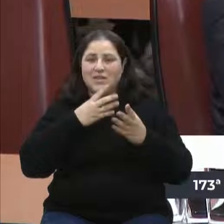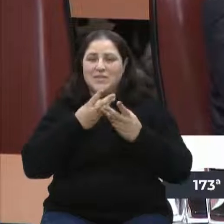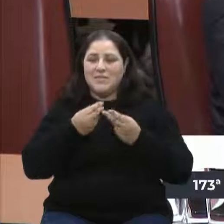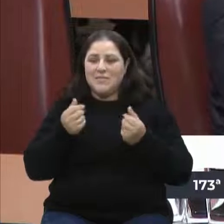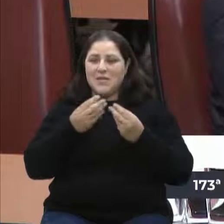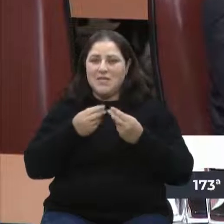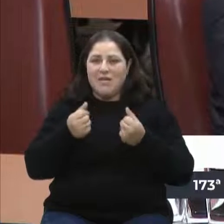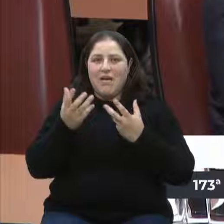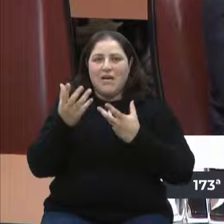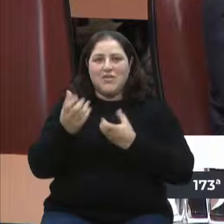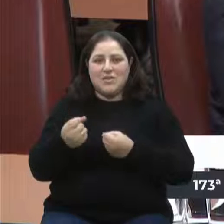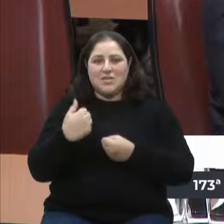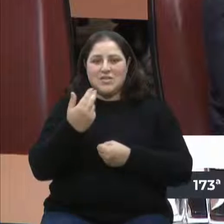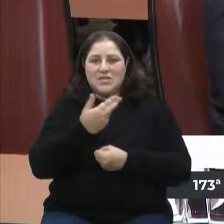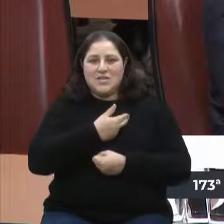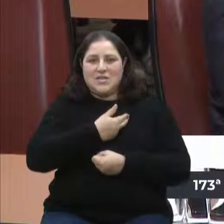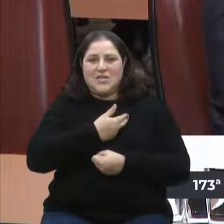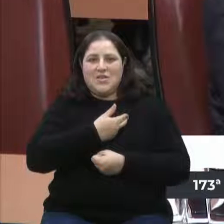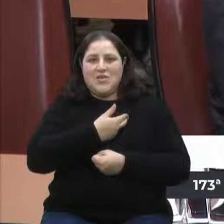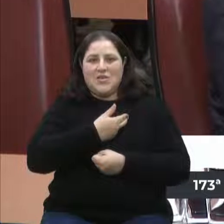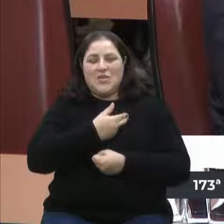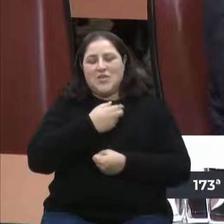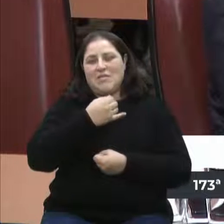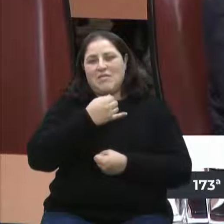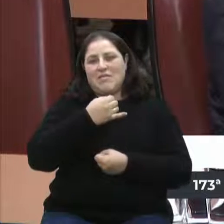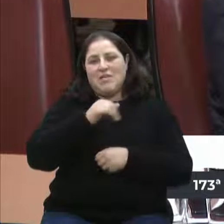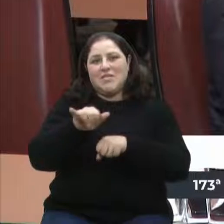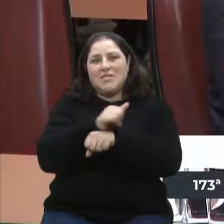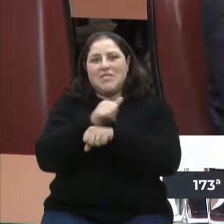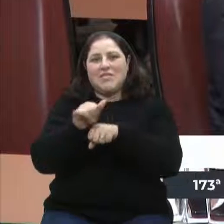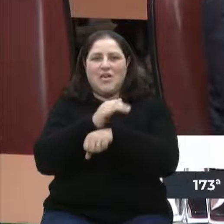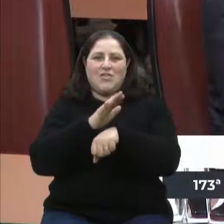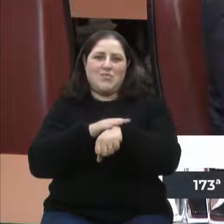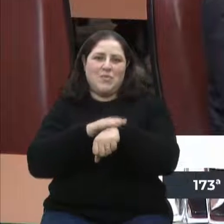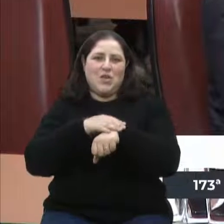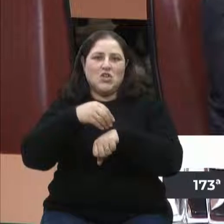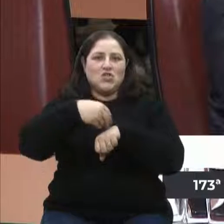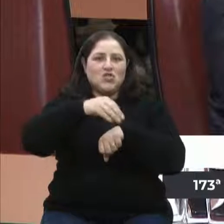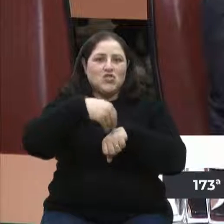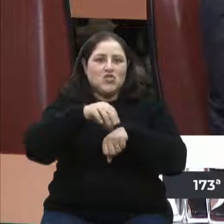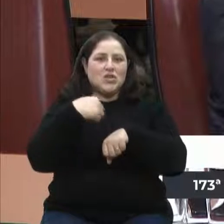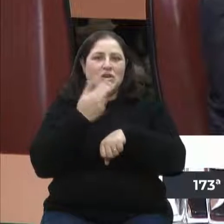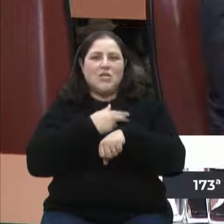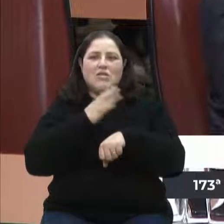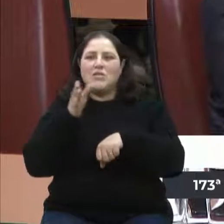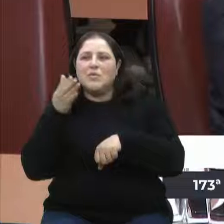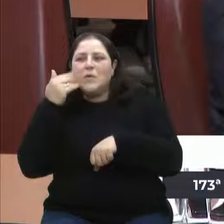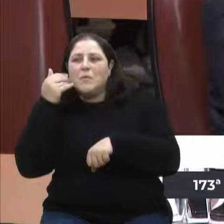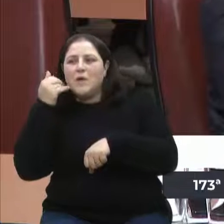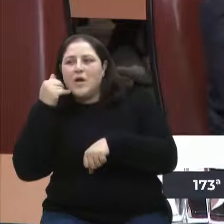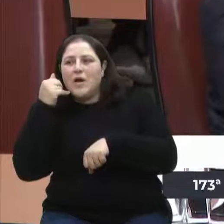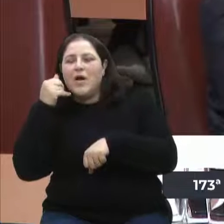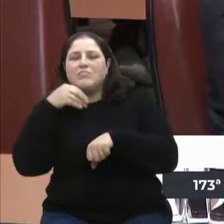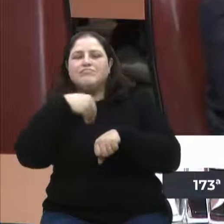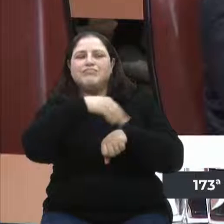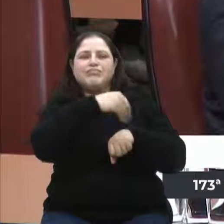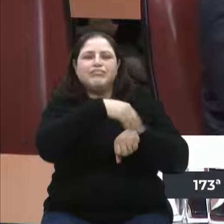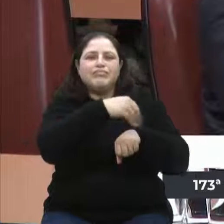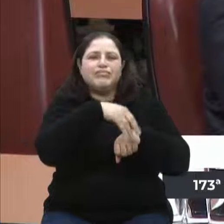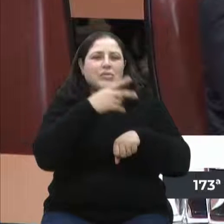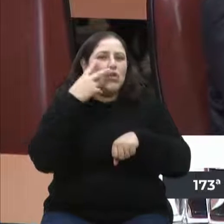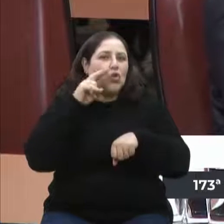aceitar as nossas alternativas para aquele momento, as nossas dicas, o que a gente viu, o que a gente presenciou naqueles